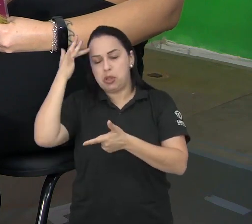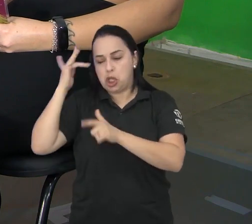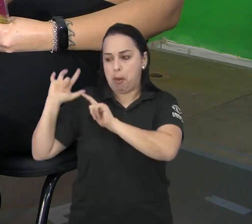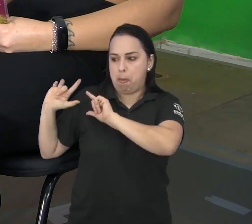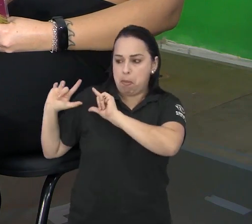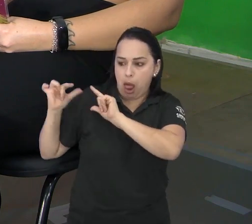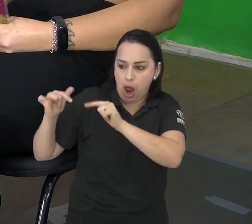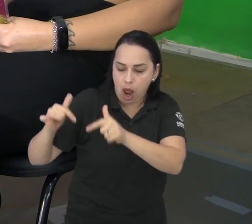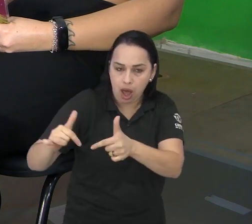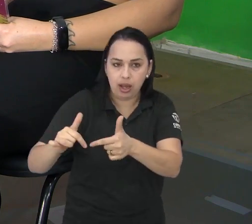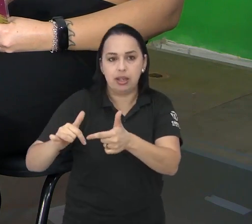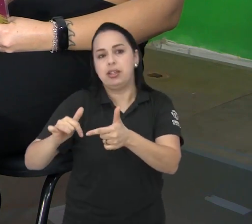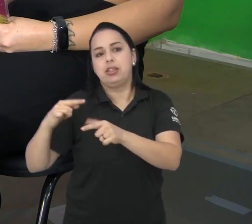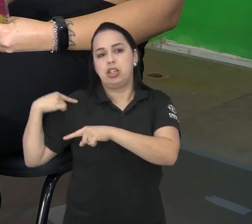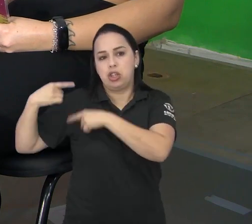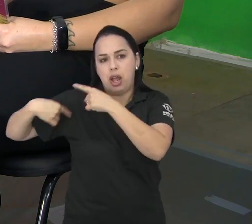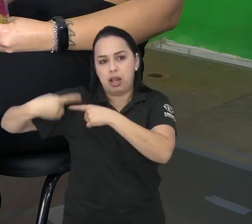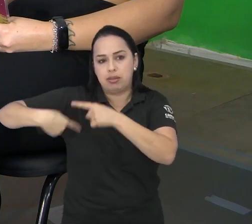E todos